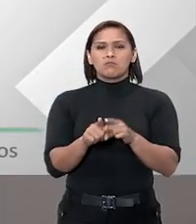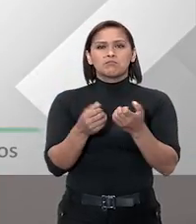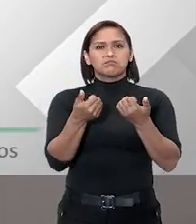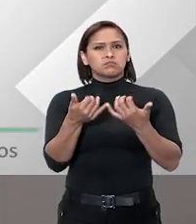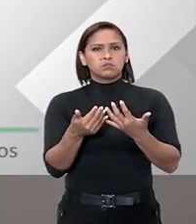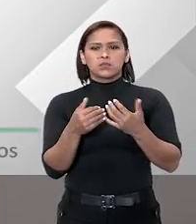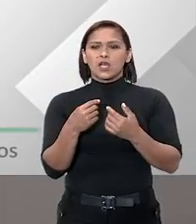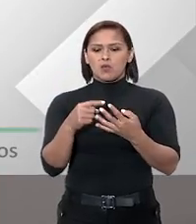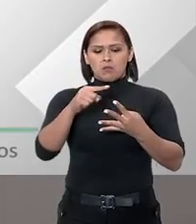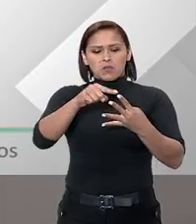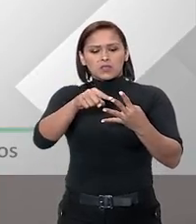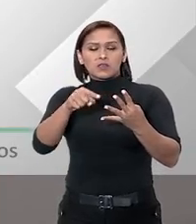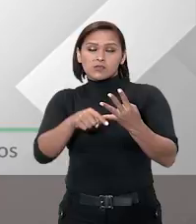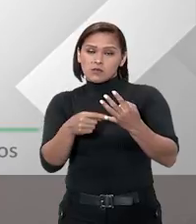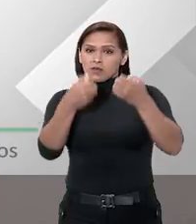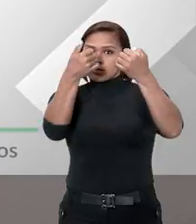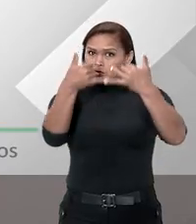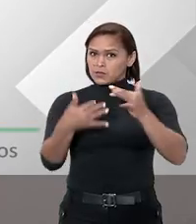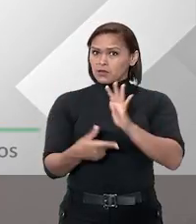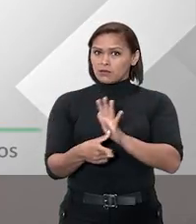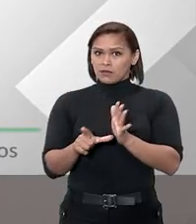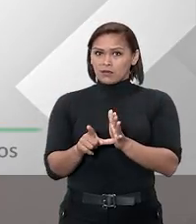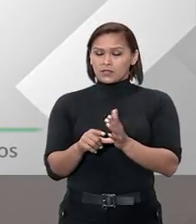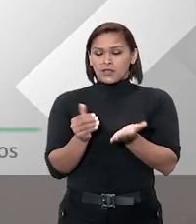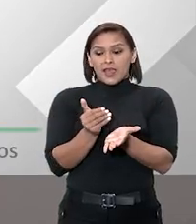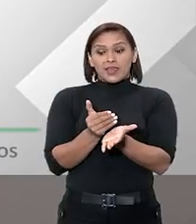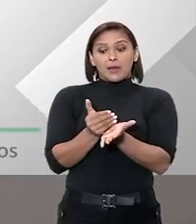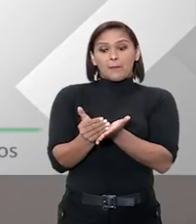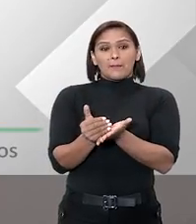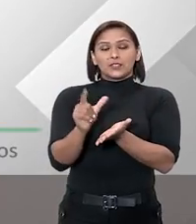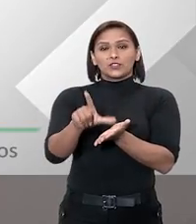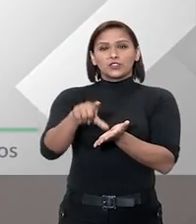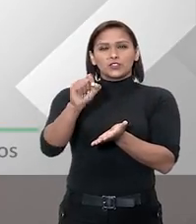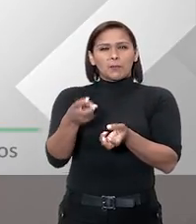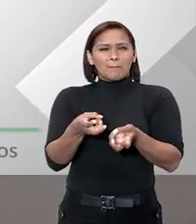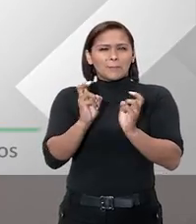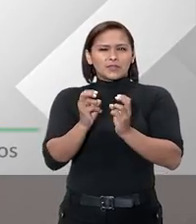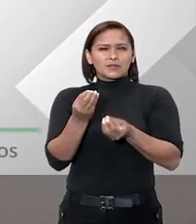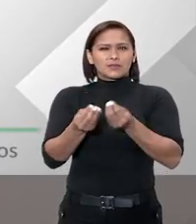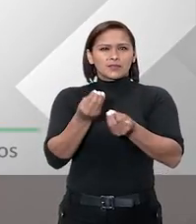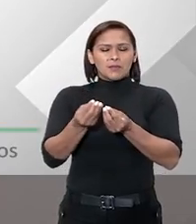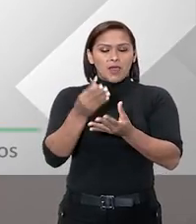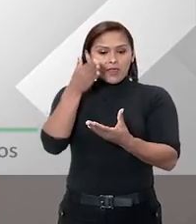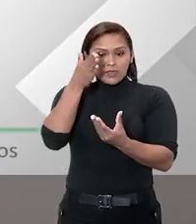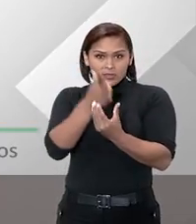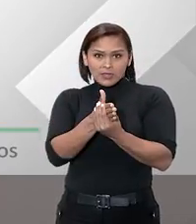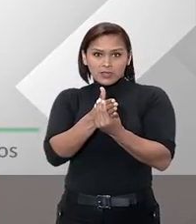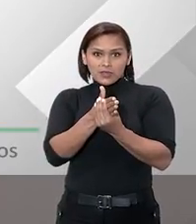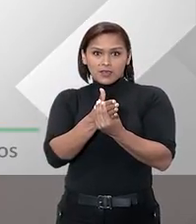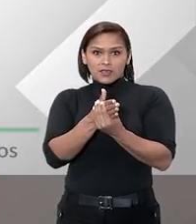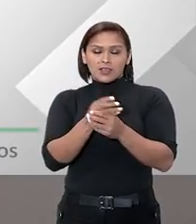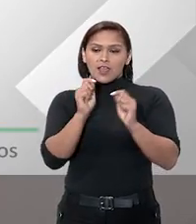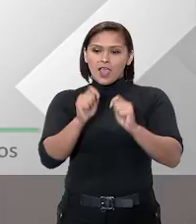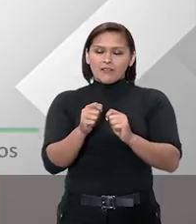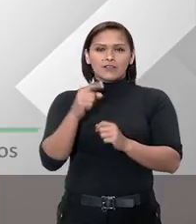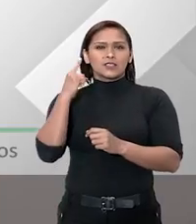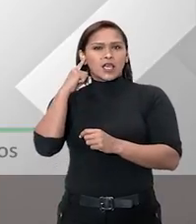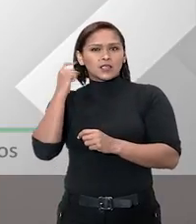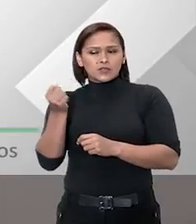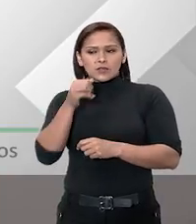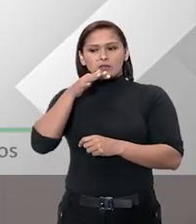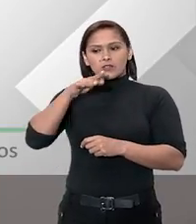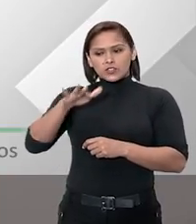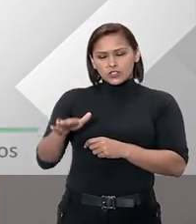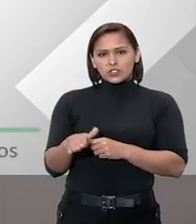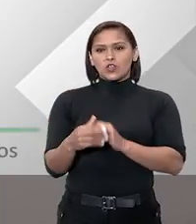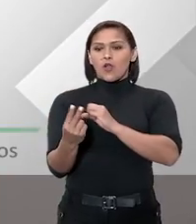qual uma das quatro mencionadas, e a partir daí, então, nós vamos, dentro do processo, fazer a escuta dessa